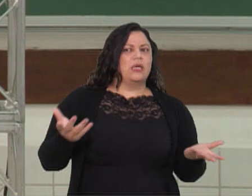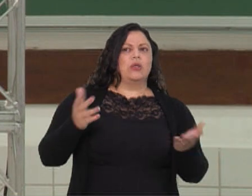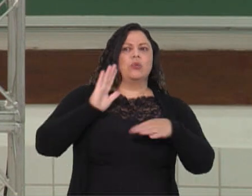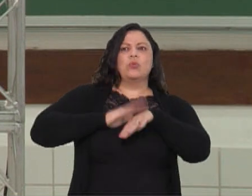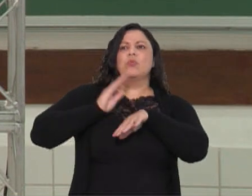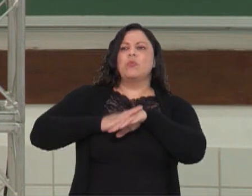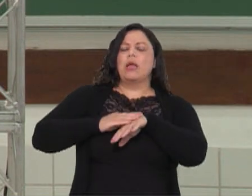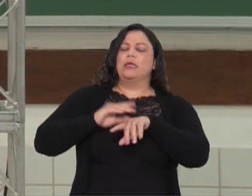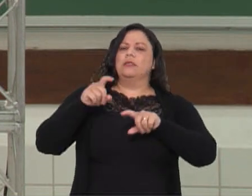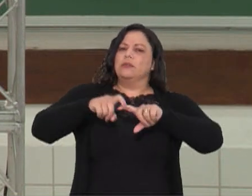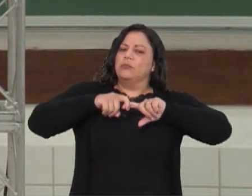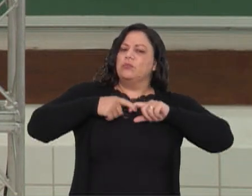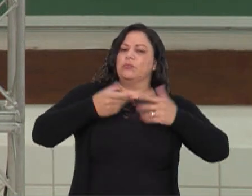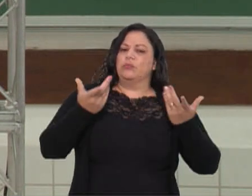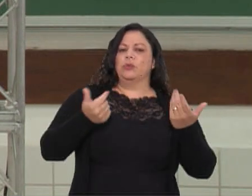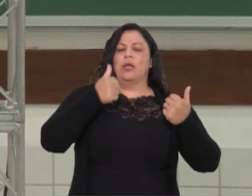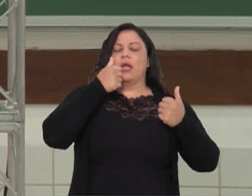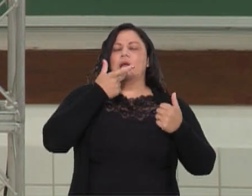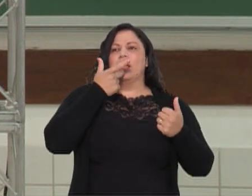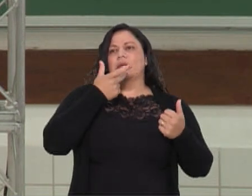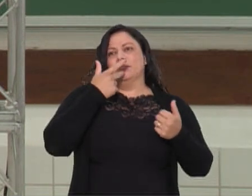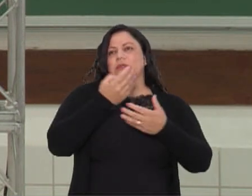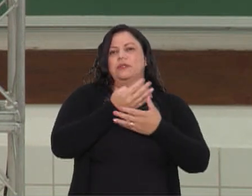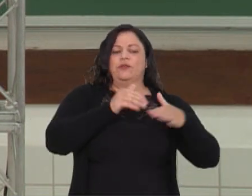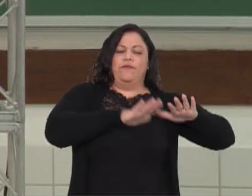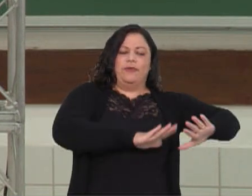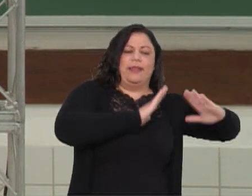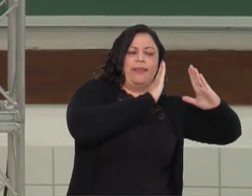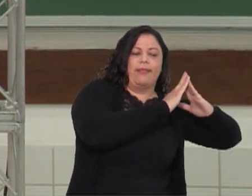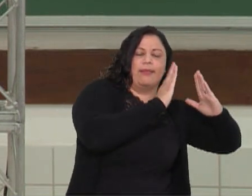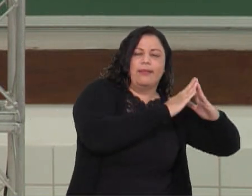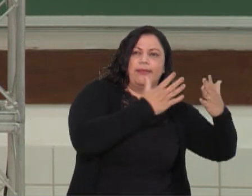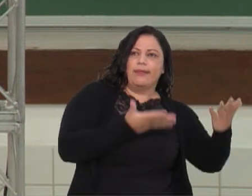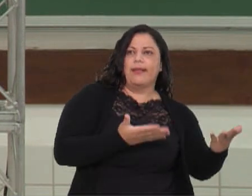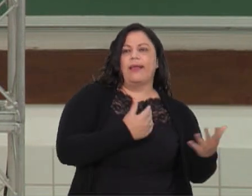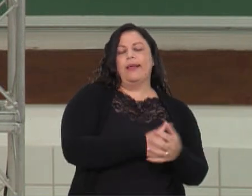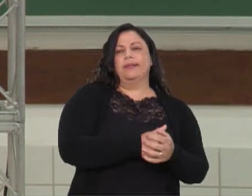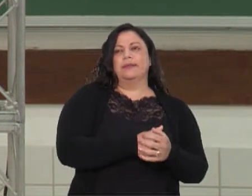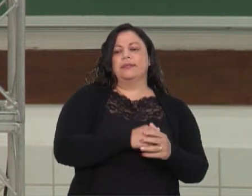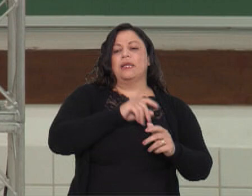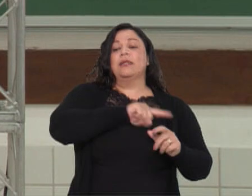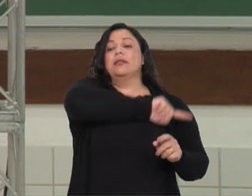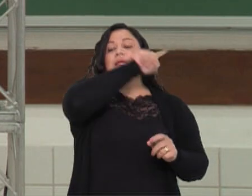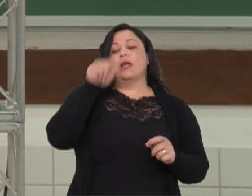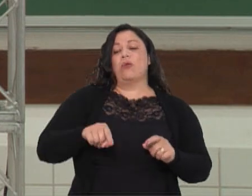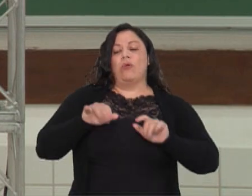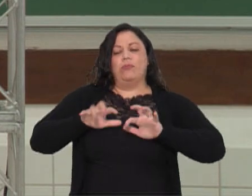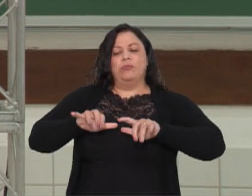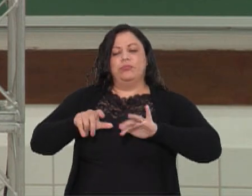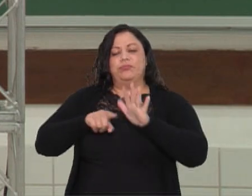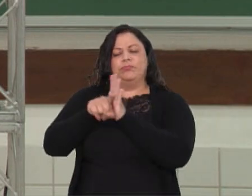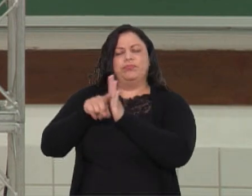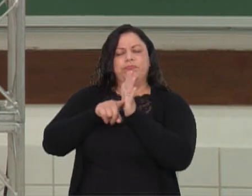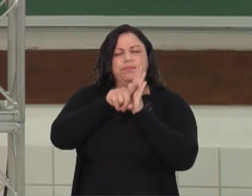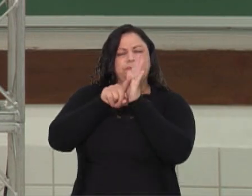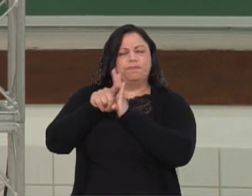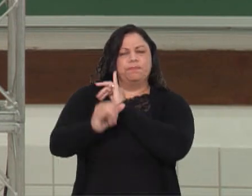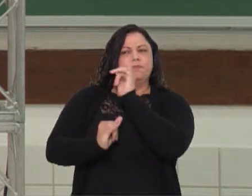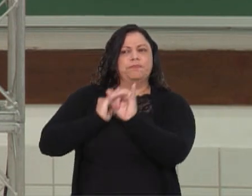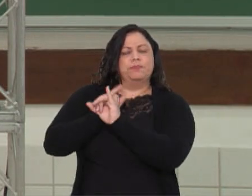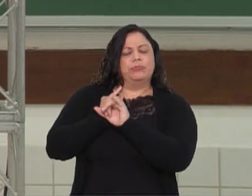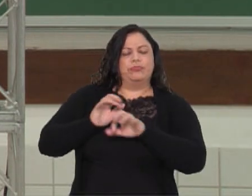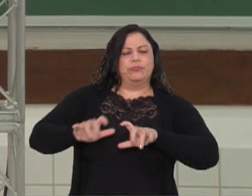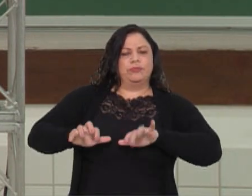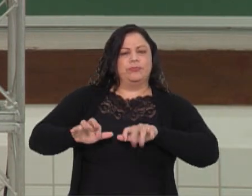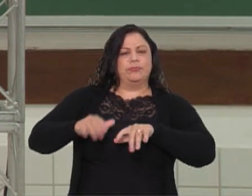se voltou para o universo da internet, o e-commerce, o consumo de produtos por compra online. Tudo